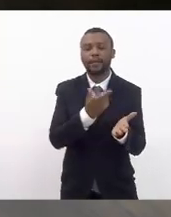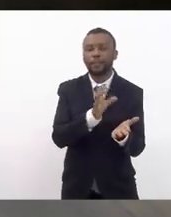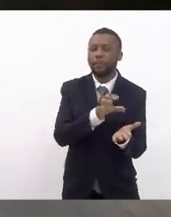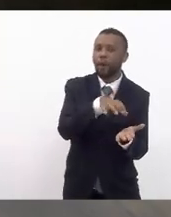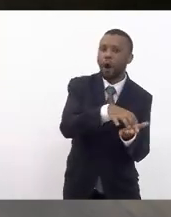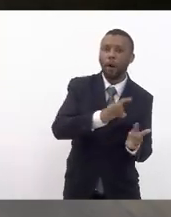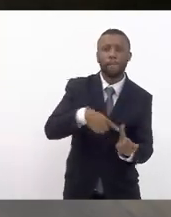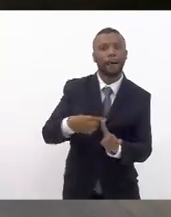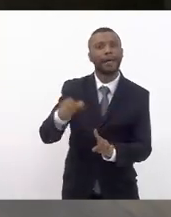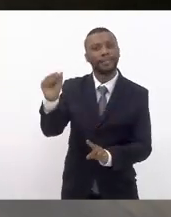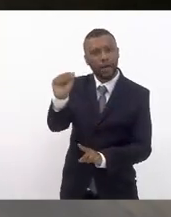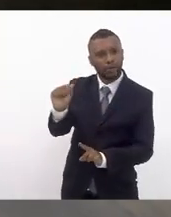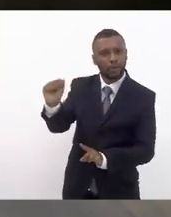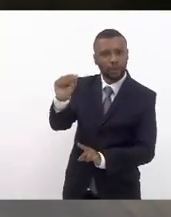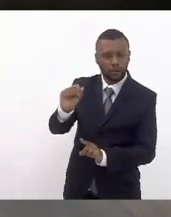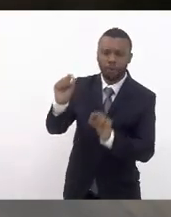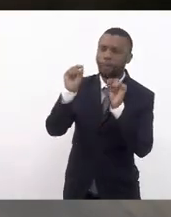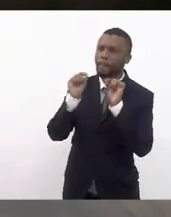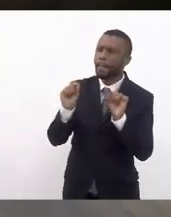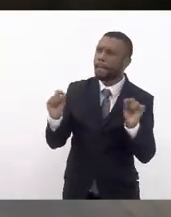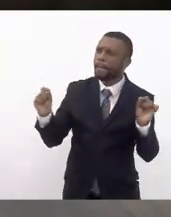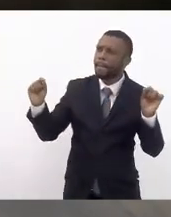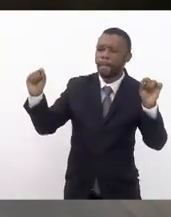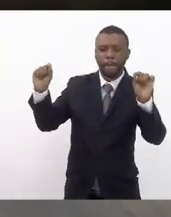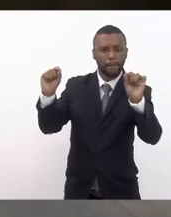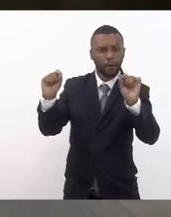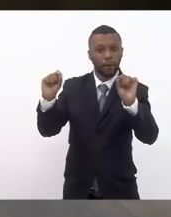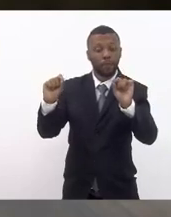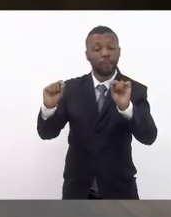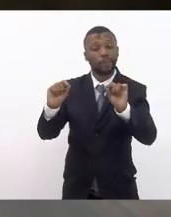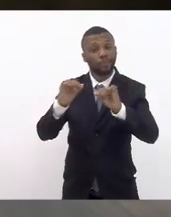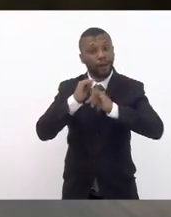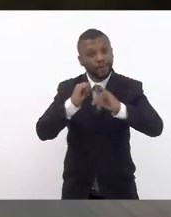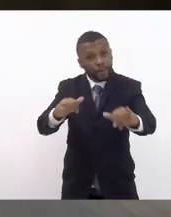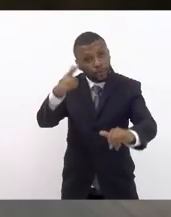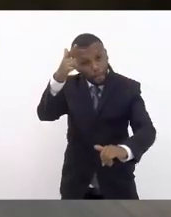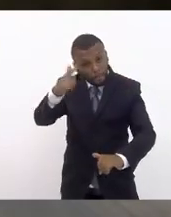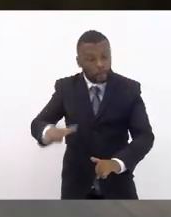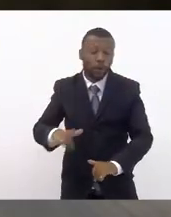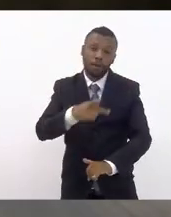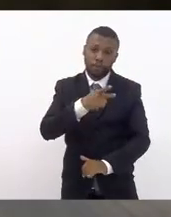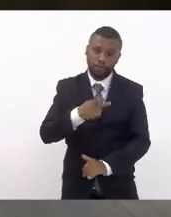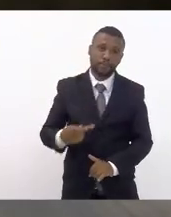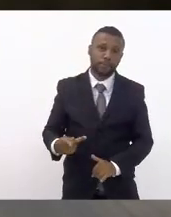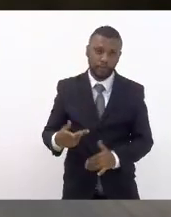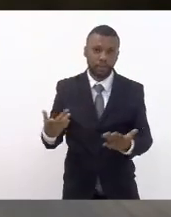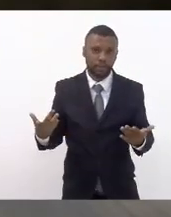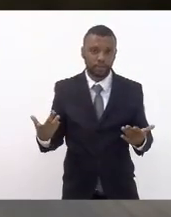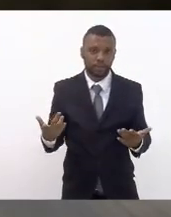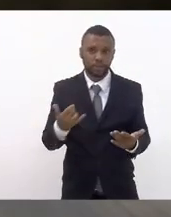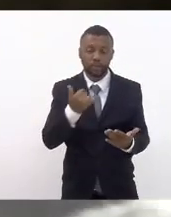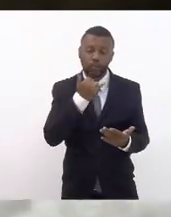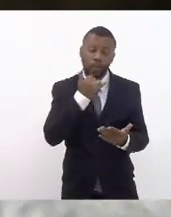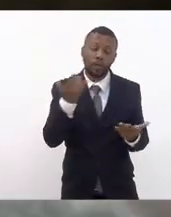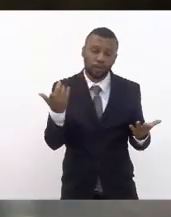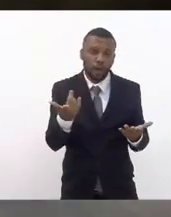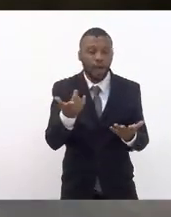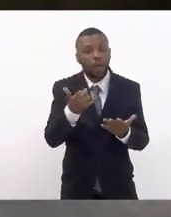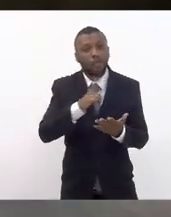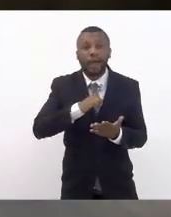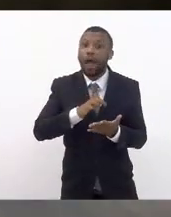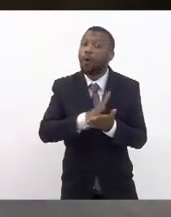associações. Nós temos, senhor presidente, repito, senhora presidente, divergências.